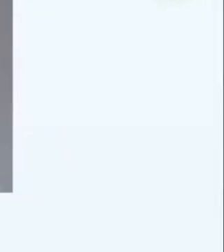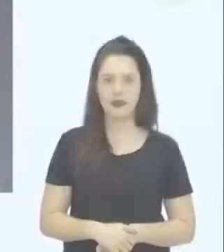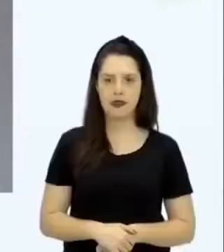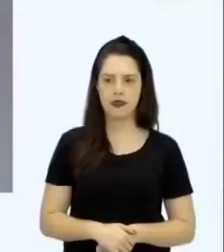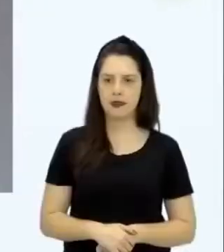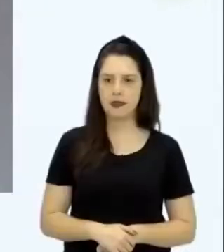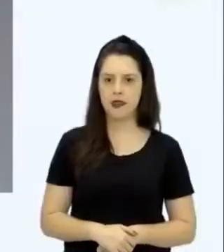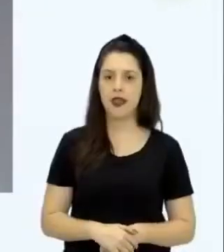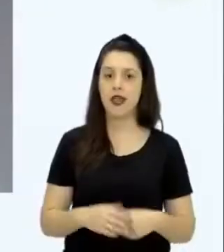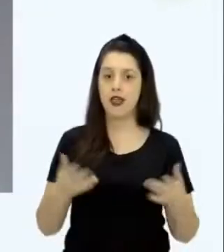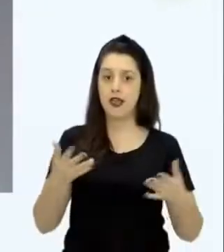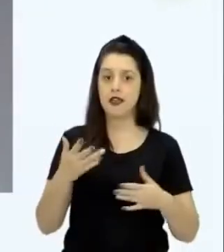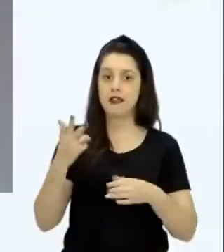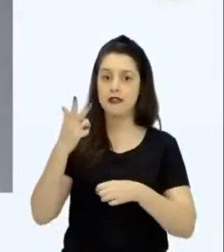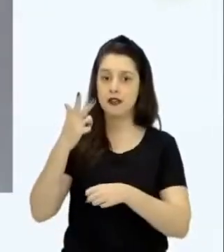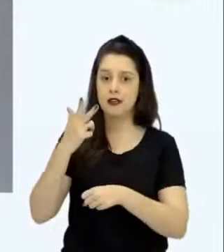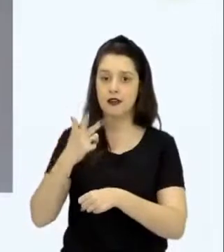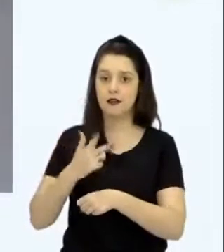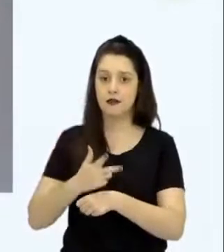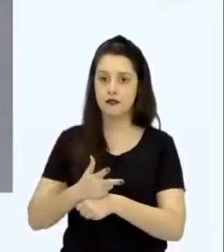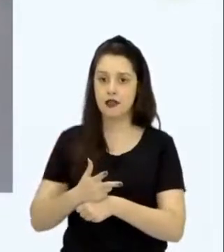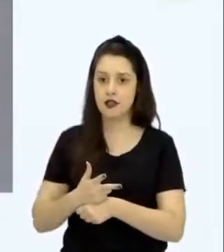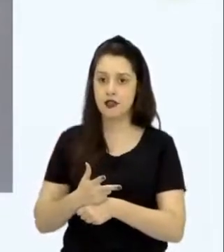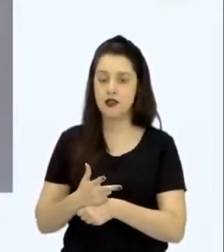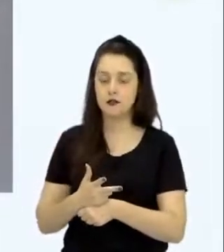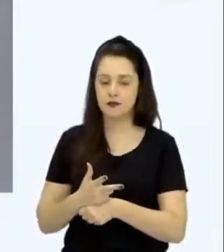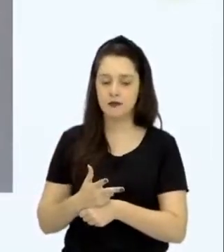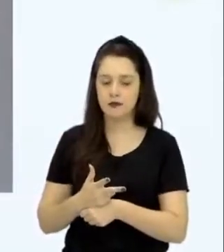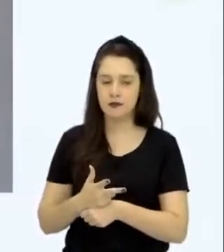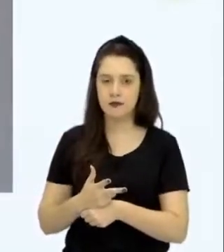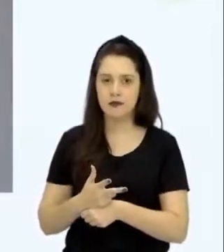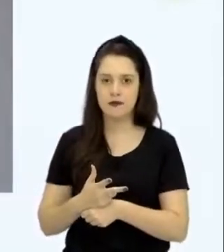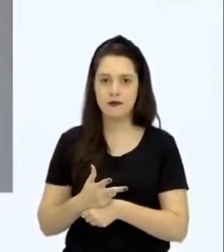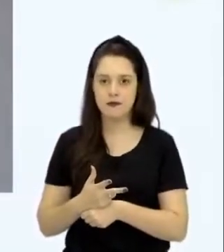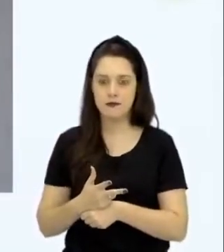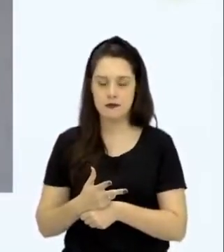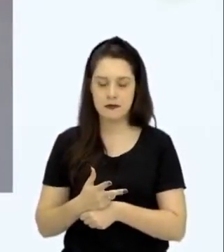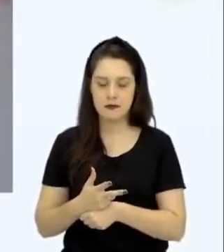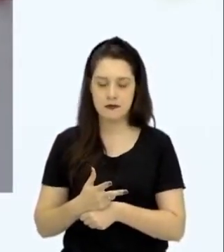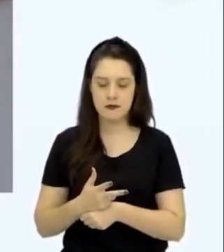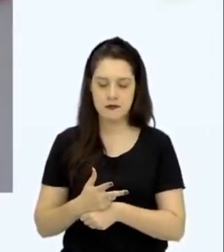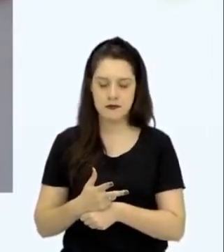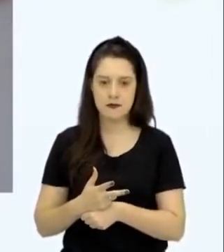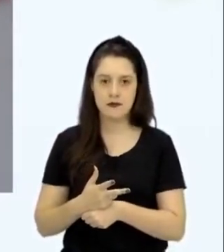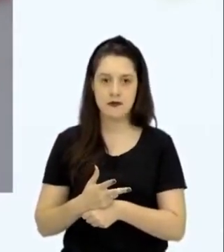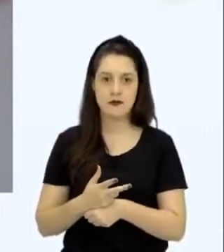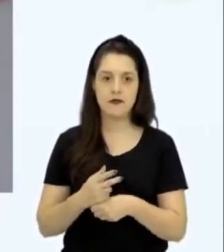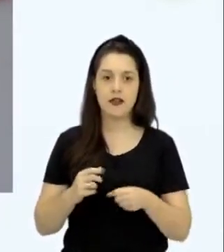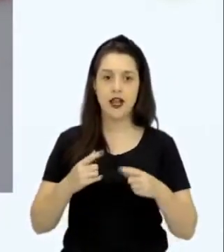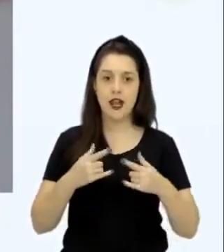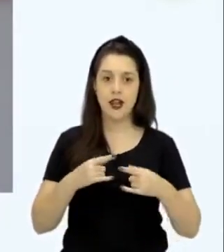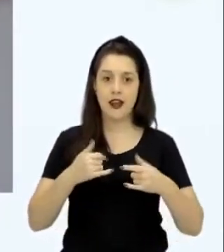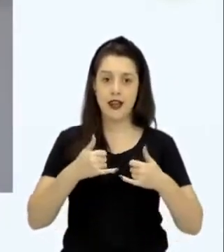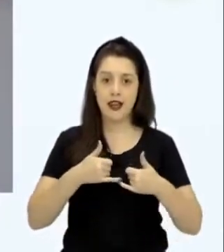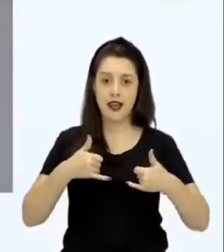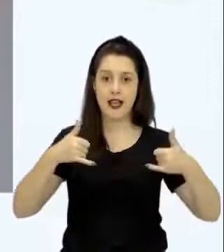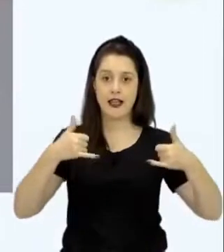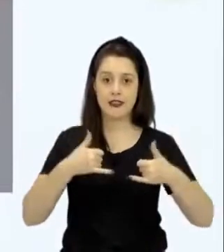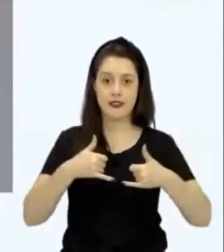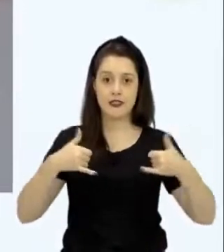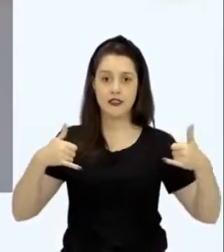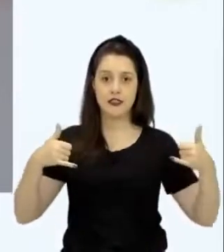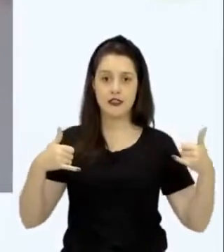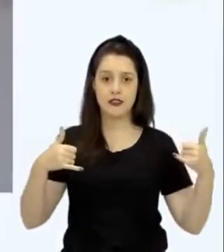Neste vídeo, nós vamos montar o nosso circuito do potenciômetro ligando um LED. Então, nós